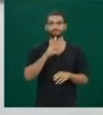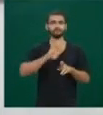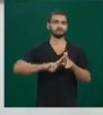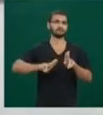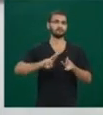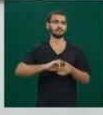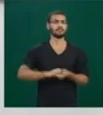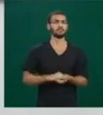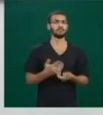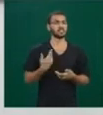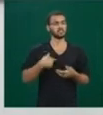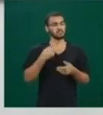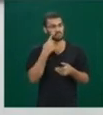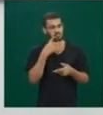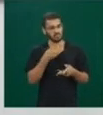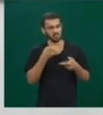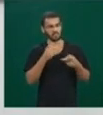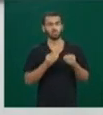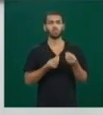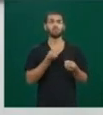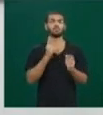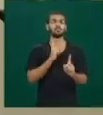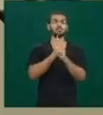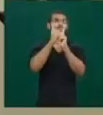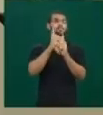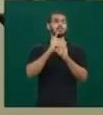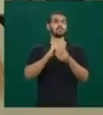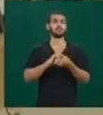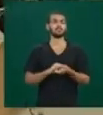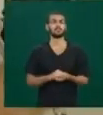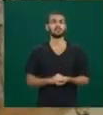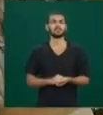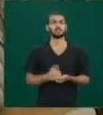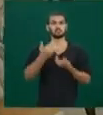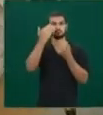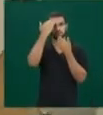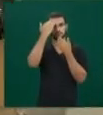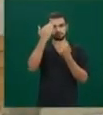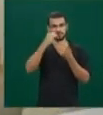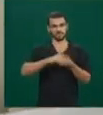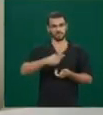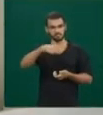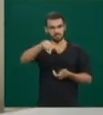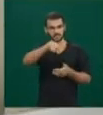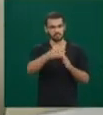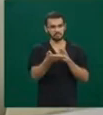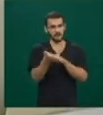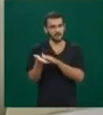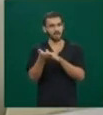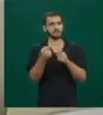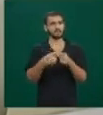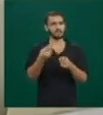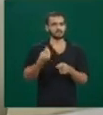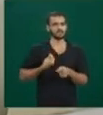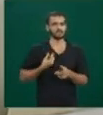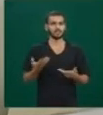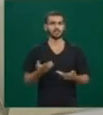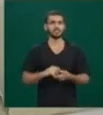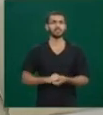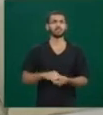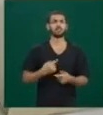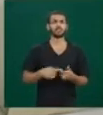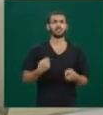Uberlândia. E nós acompanhamos como foi um desses encontros. Quero agradecer, parabenizar vocês por terem vindo. É um ato